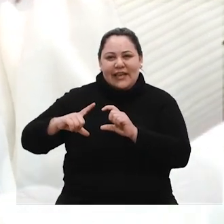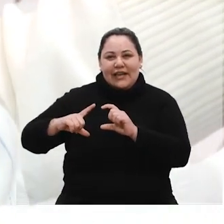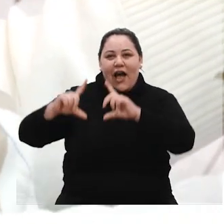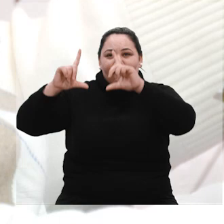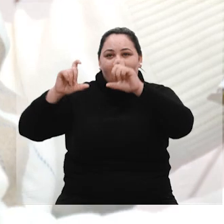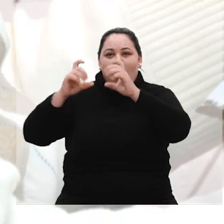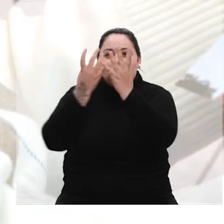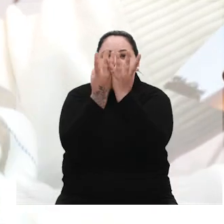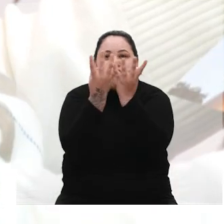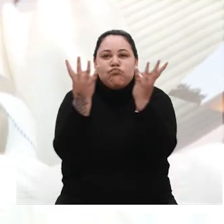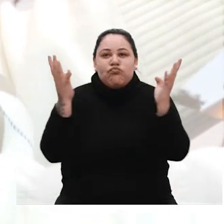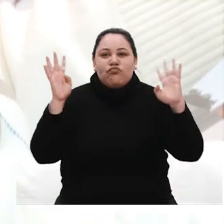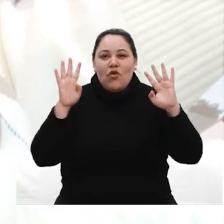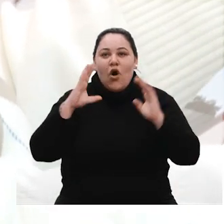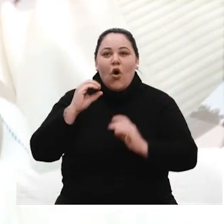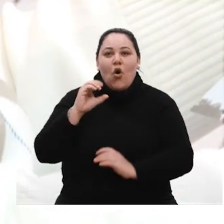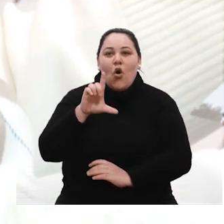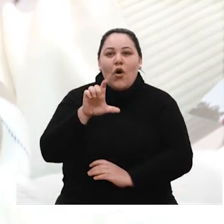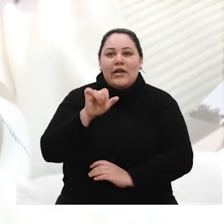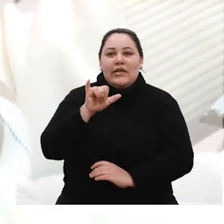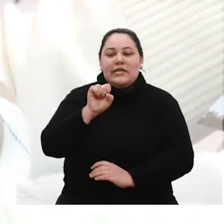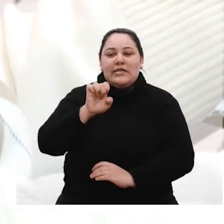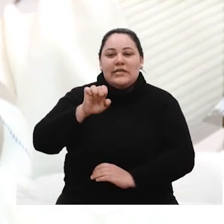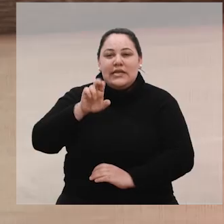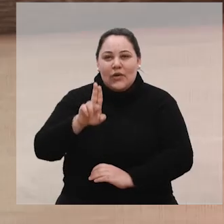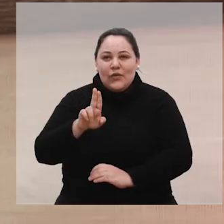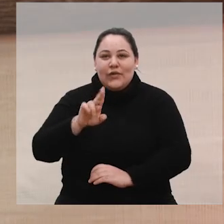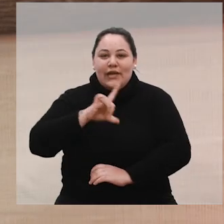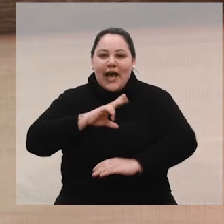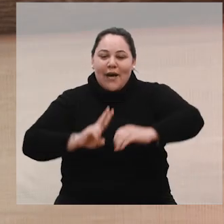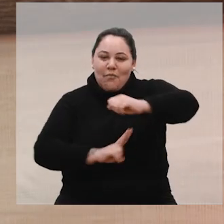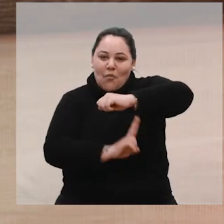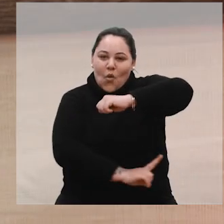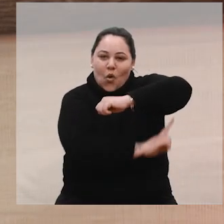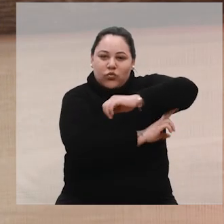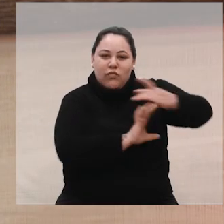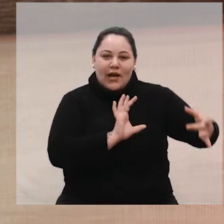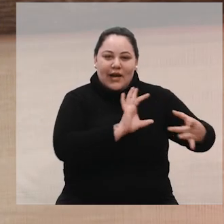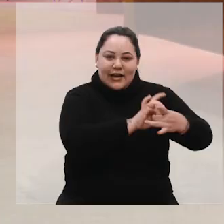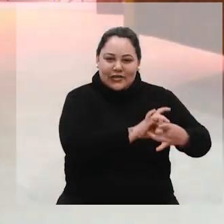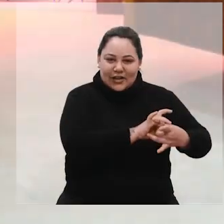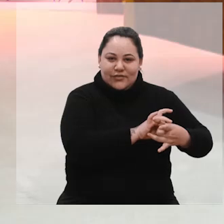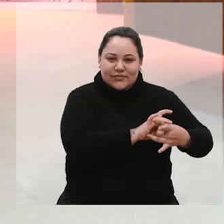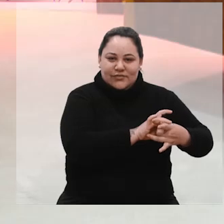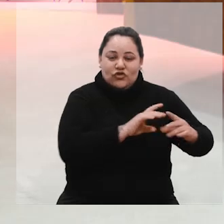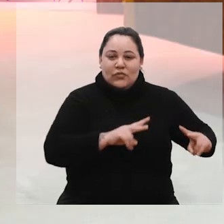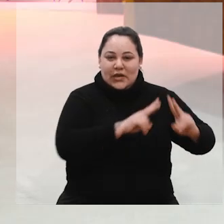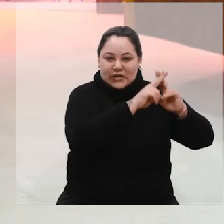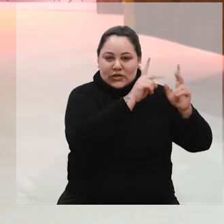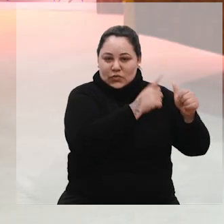do Coliseu, na Itália. O Coliseu, a primeira, eu acho que são os cadeados, da Ponte dos Cadeados de Paris.